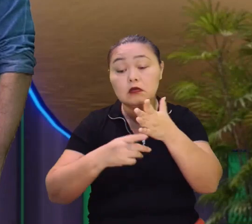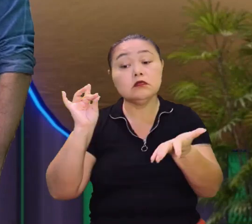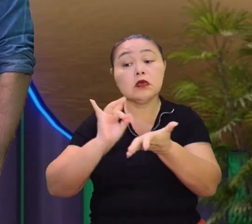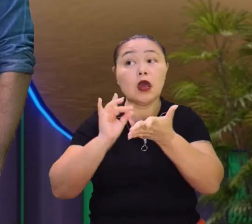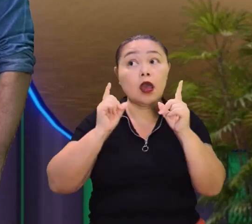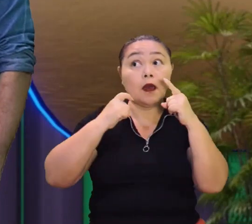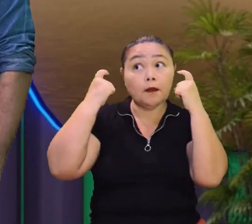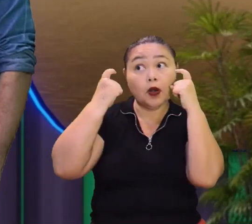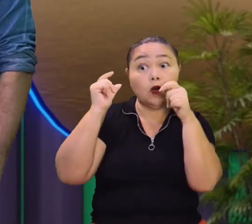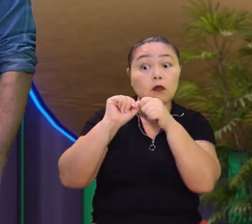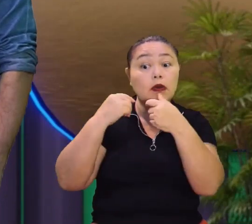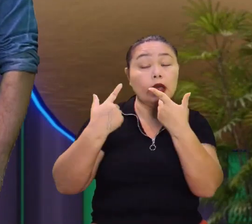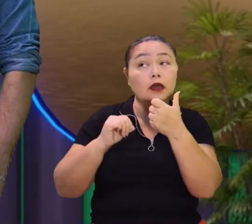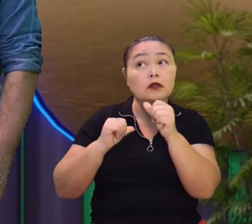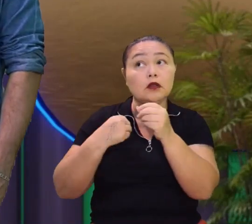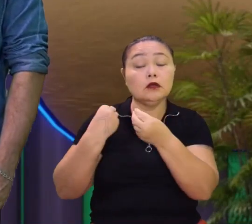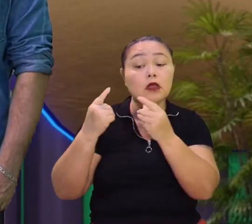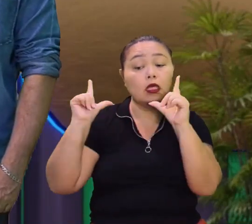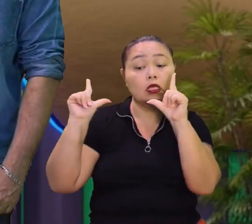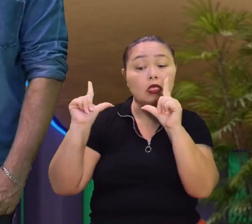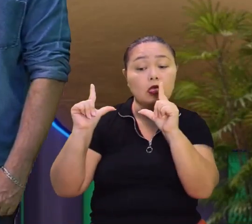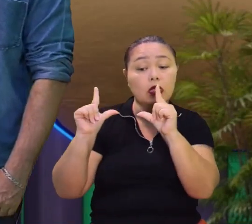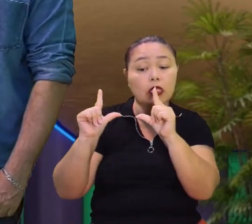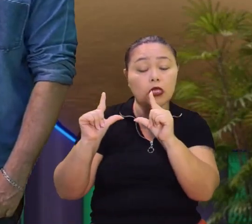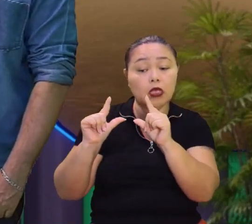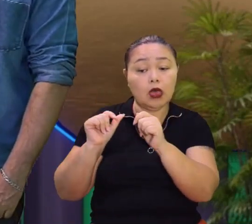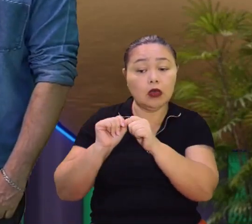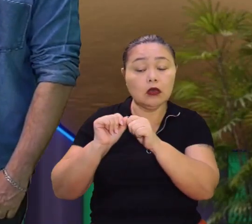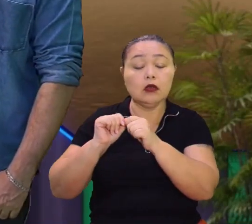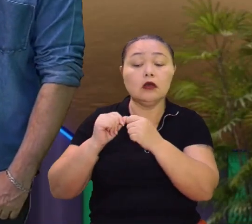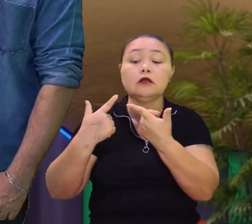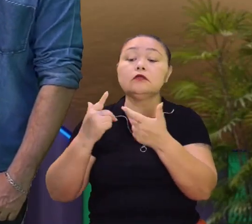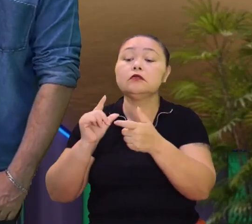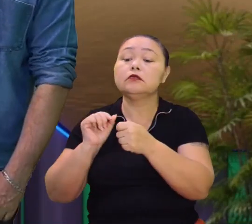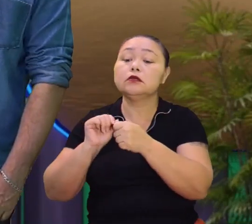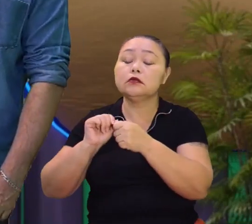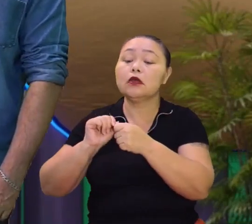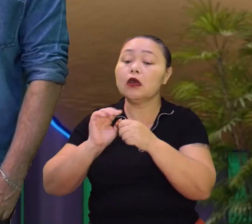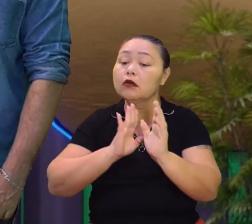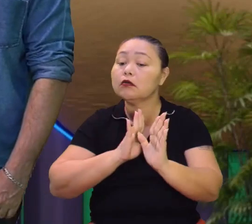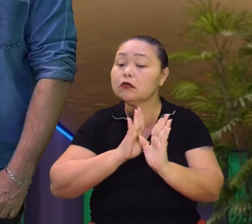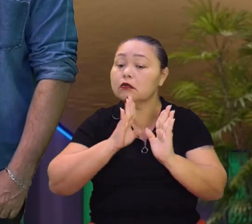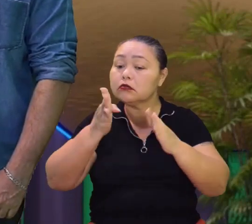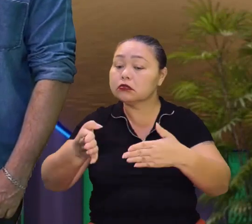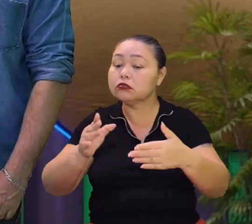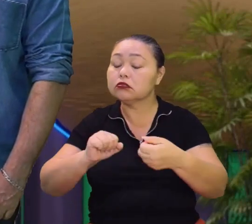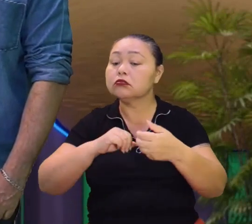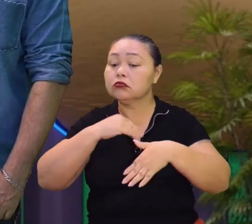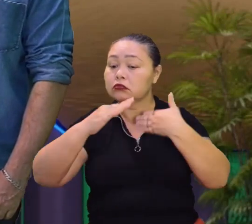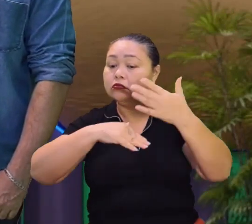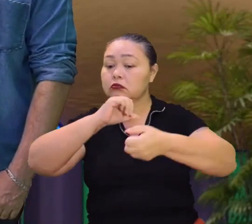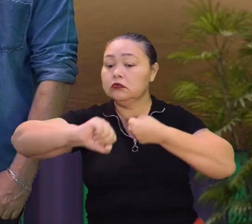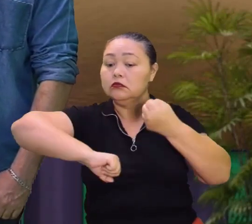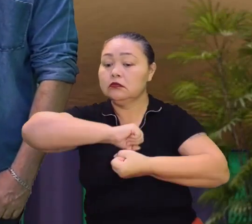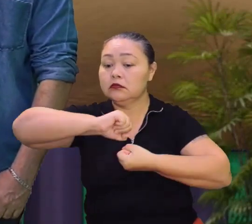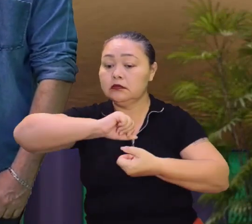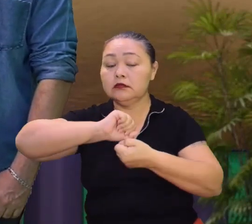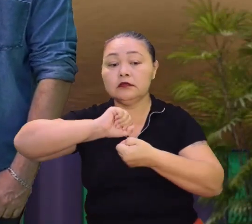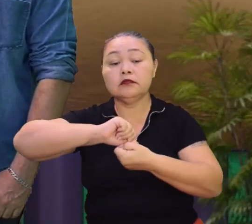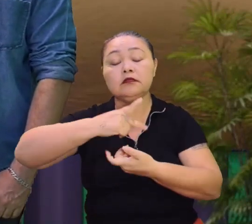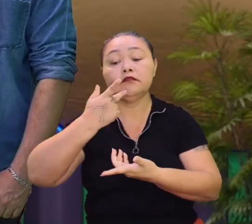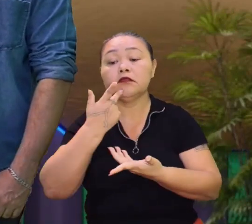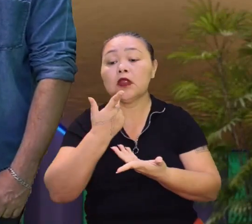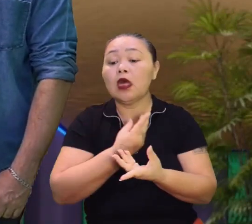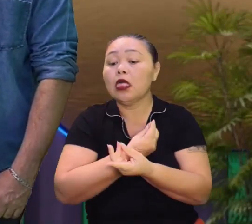se preocupa aí com a questão desse desenvolvimento sustentável. Porque falar de chuva ácida também, a gente está falando